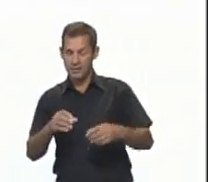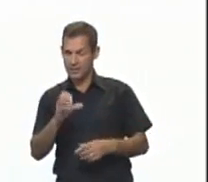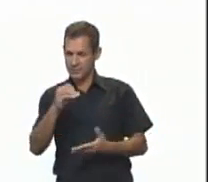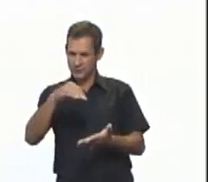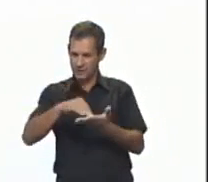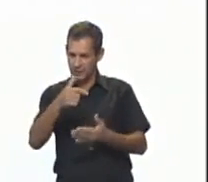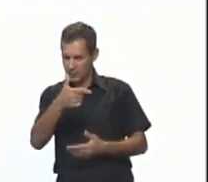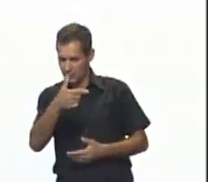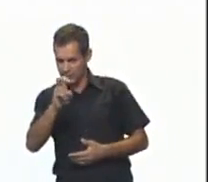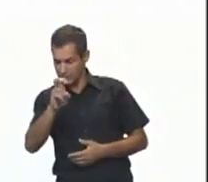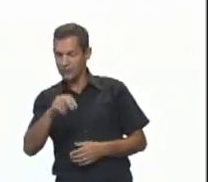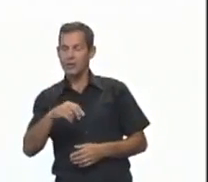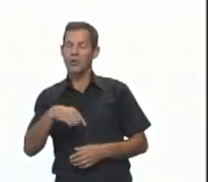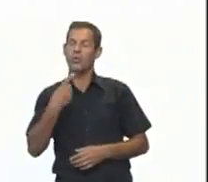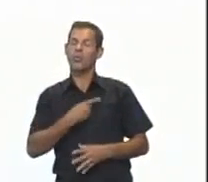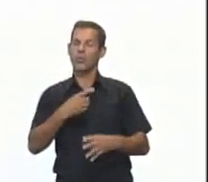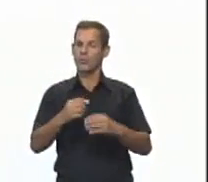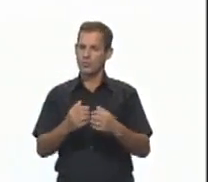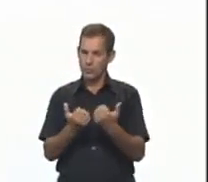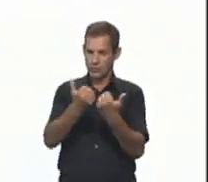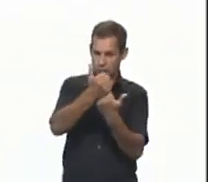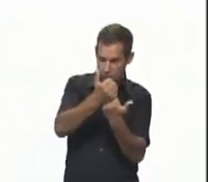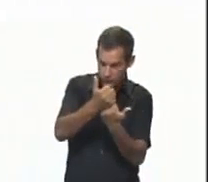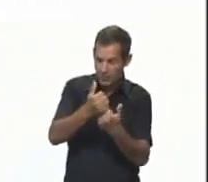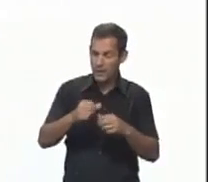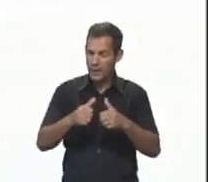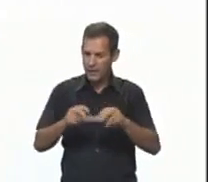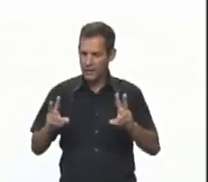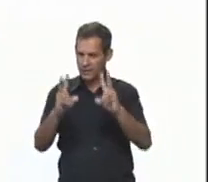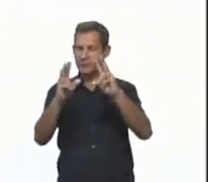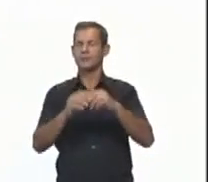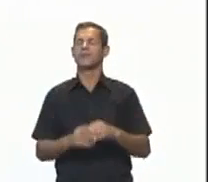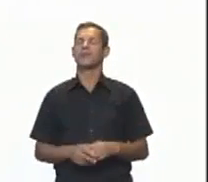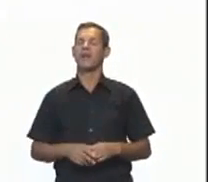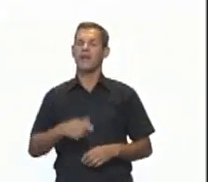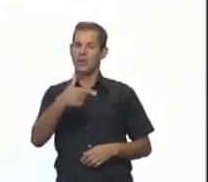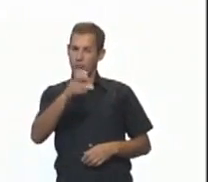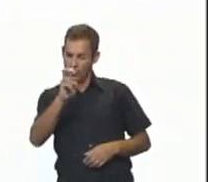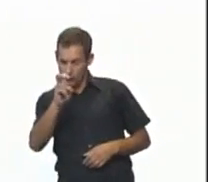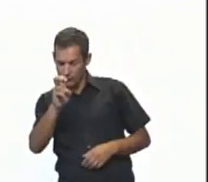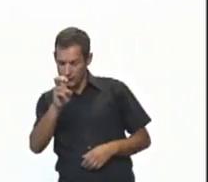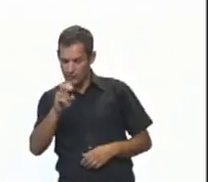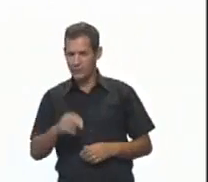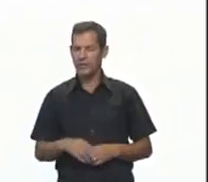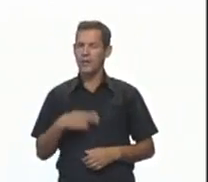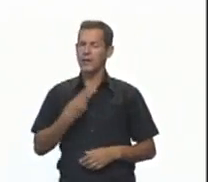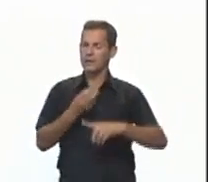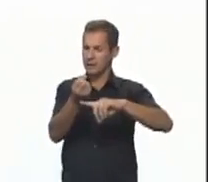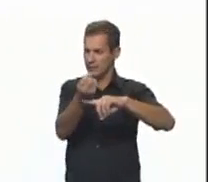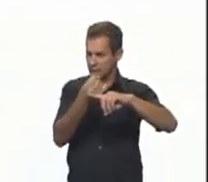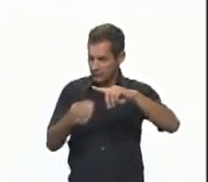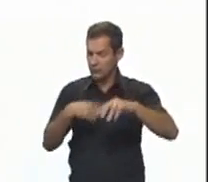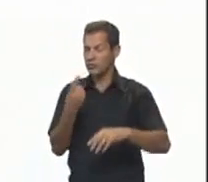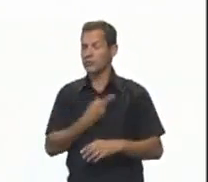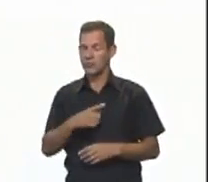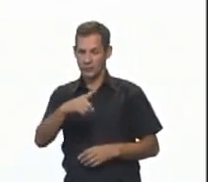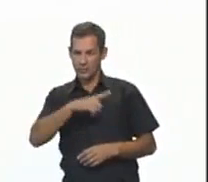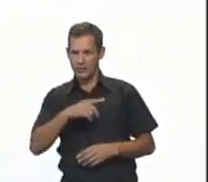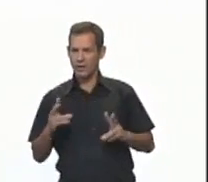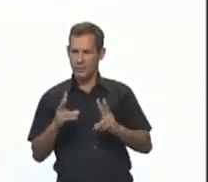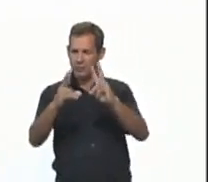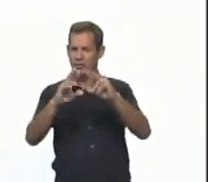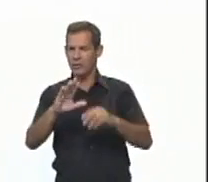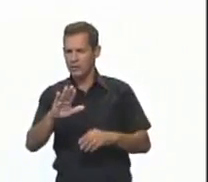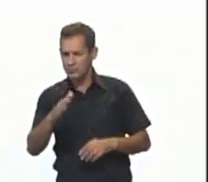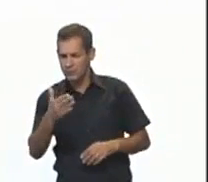0 a 25. Quando a gente substitui esses valores, né, o 25, aqui na nossa função, nós vamos obter um